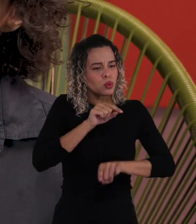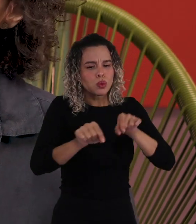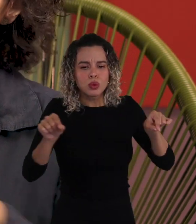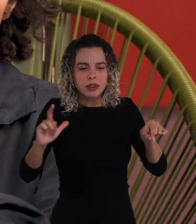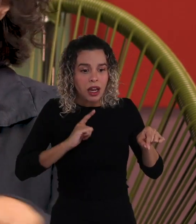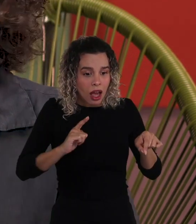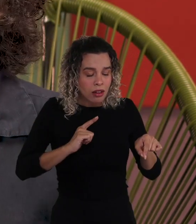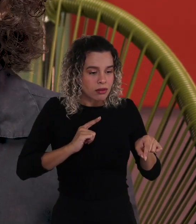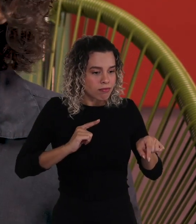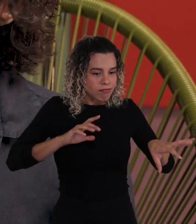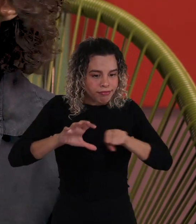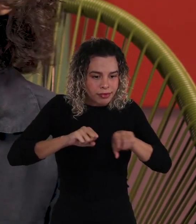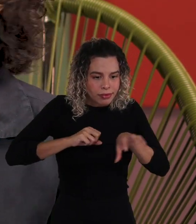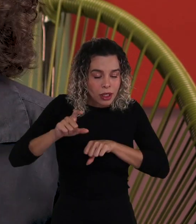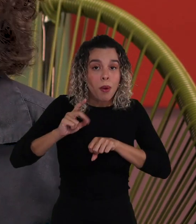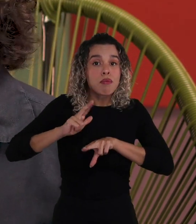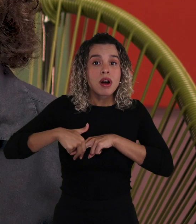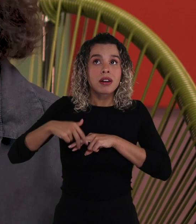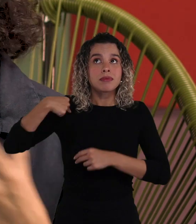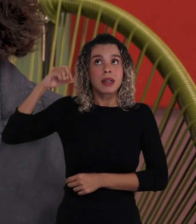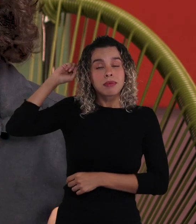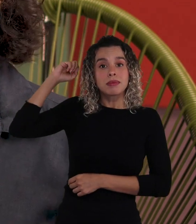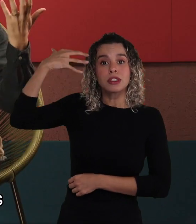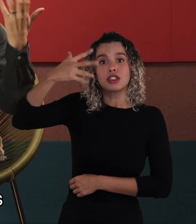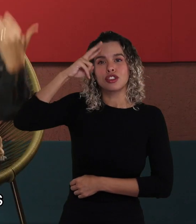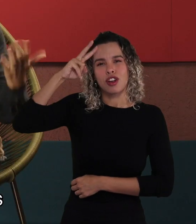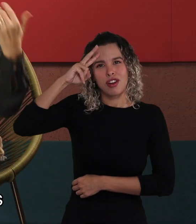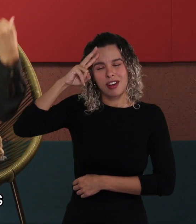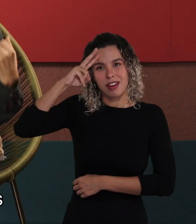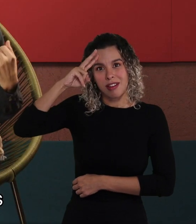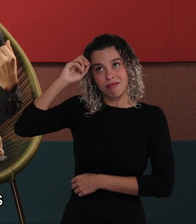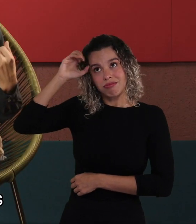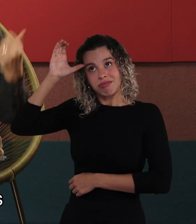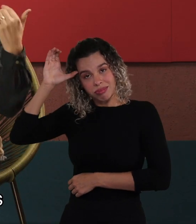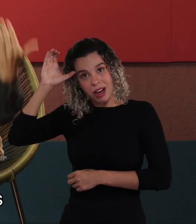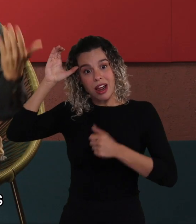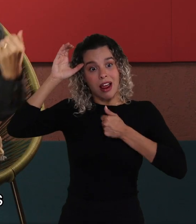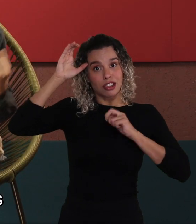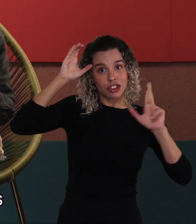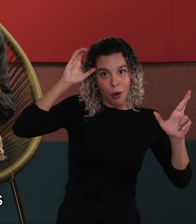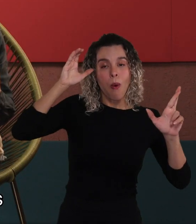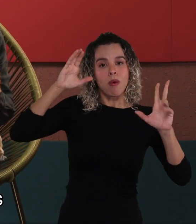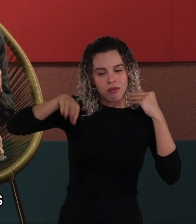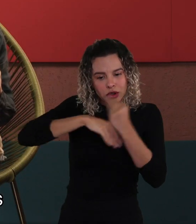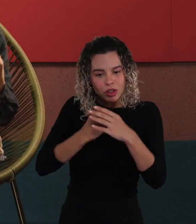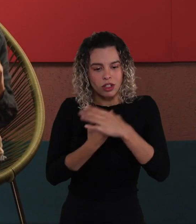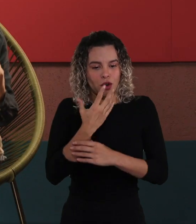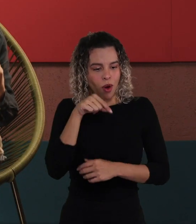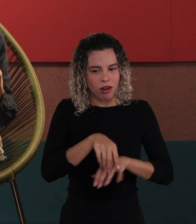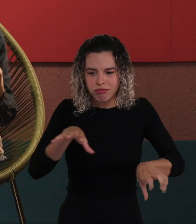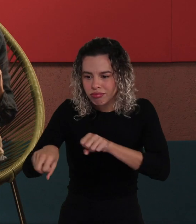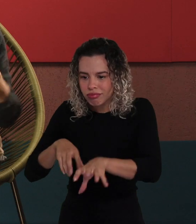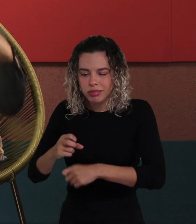ruas, constituíram uma comida de rua ali sem precedentes, voltado para seus saberes e para as religiões afro-brasileiras que